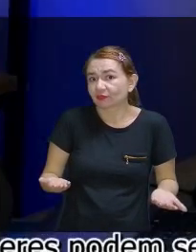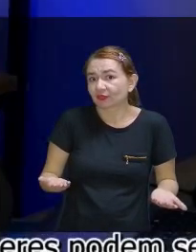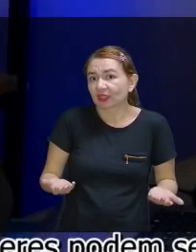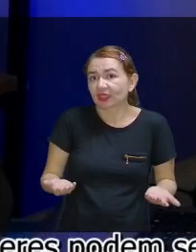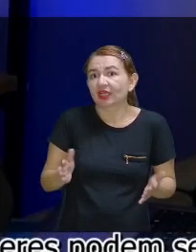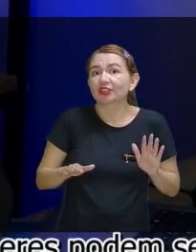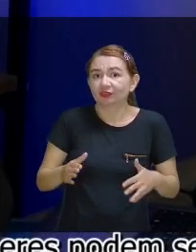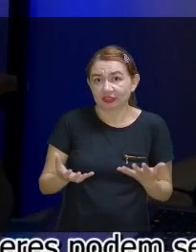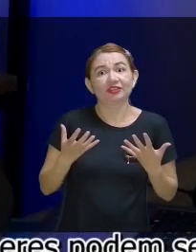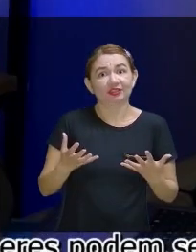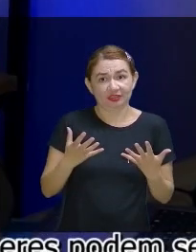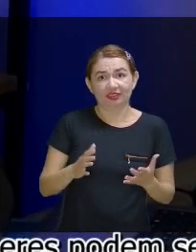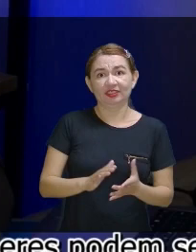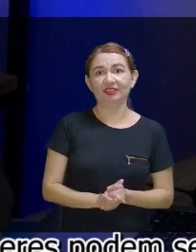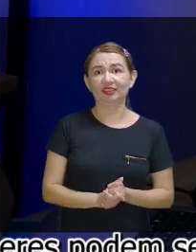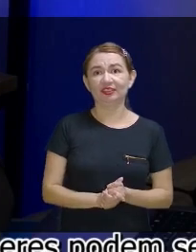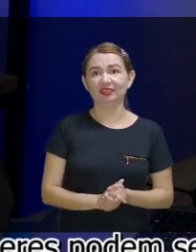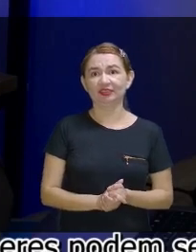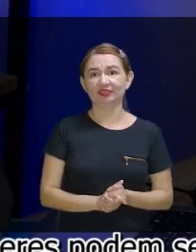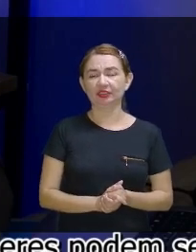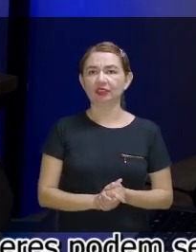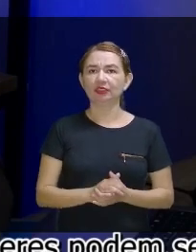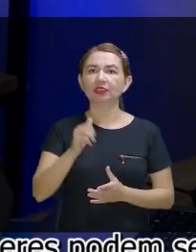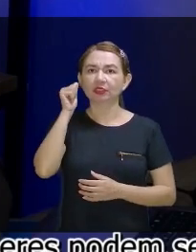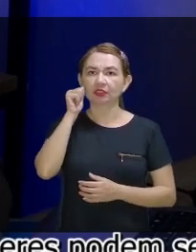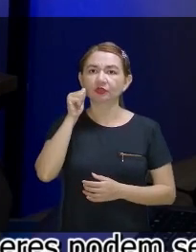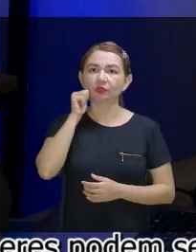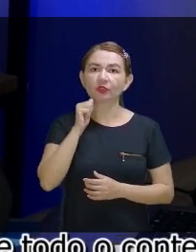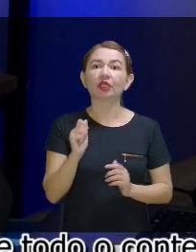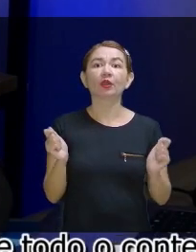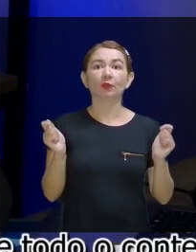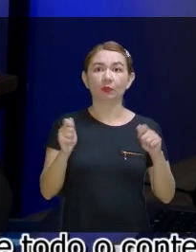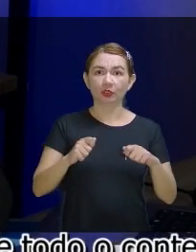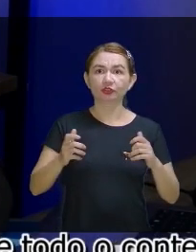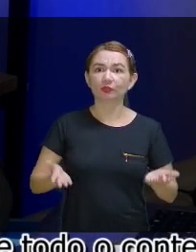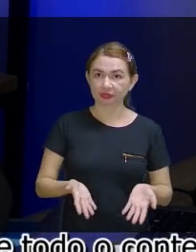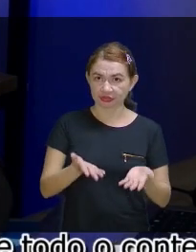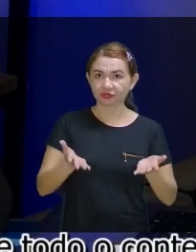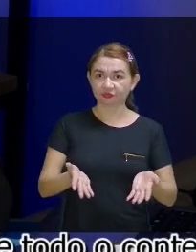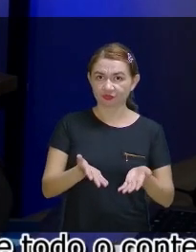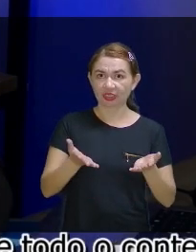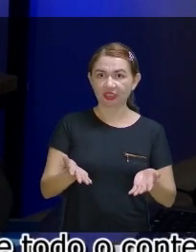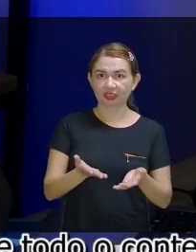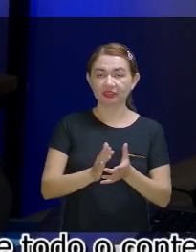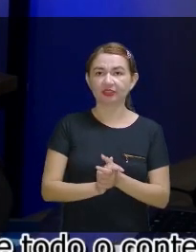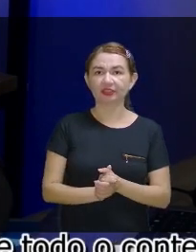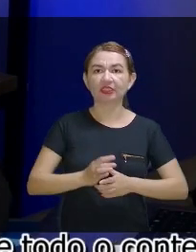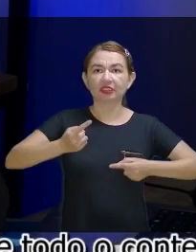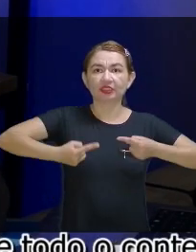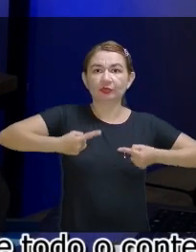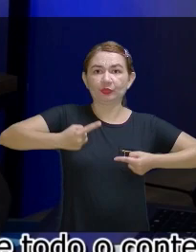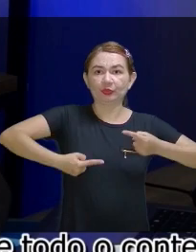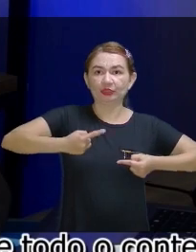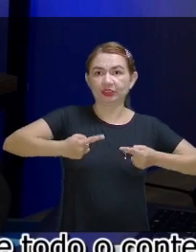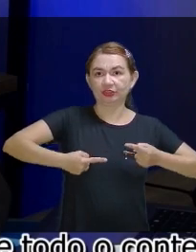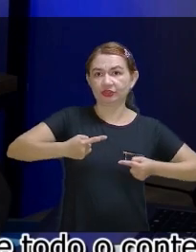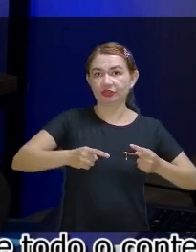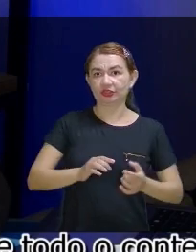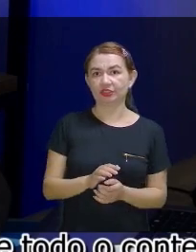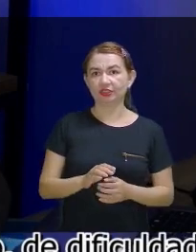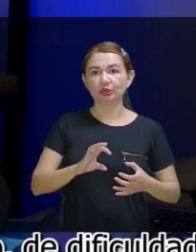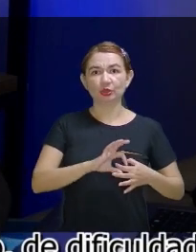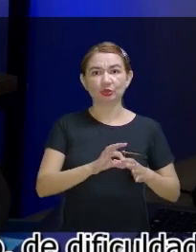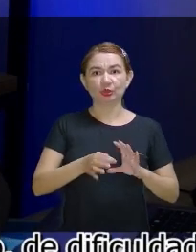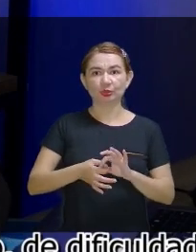fé. Interromper, mas como é que você acha que as mulheres podem ser mais incentivadas? Foco no apresentador Orion Teixeira. Da política, por exemplo, diante de todo o contexto